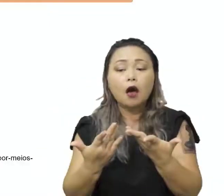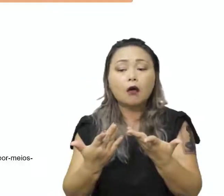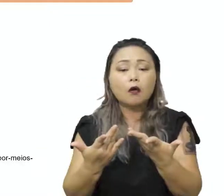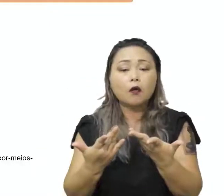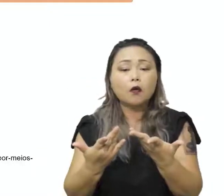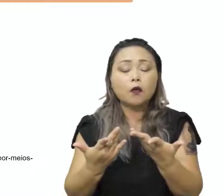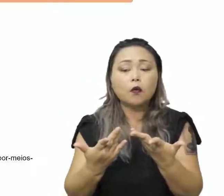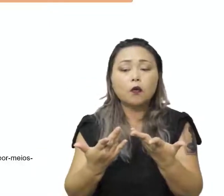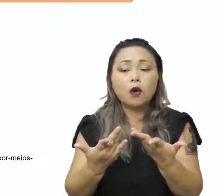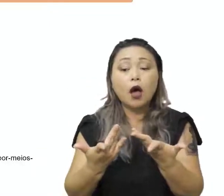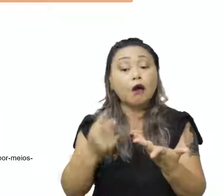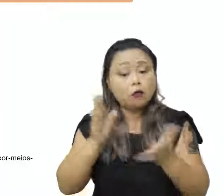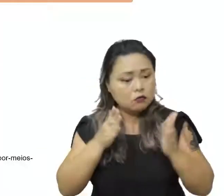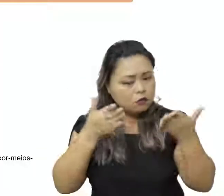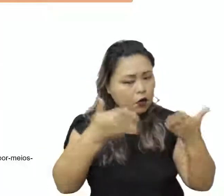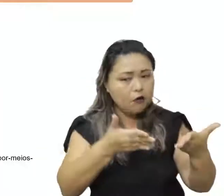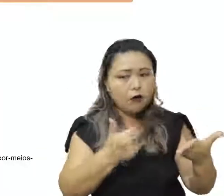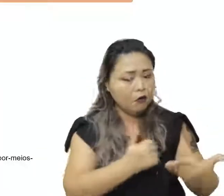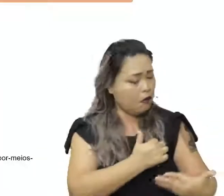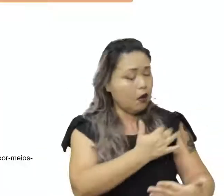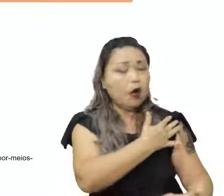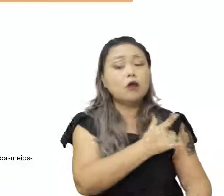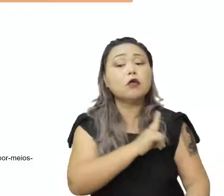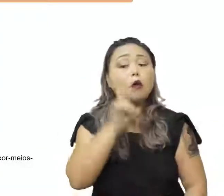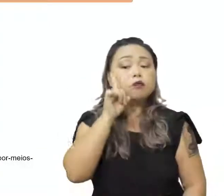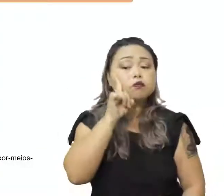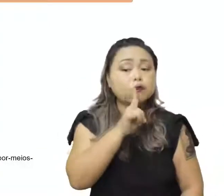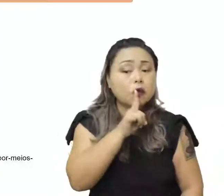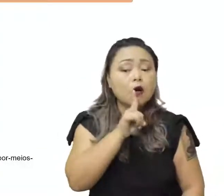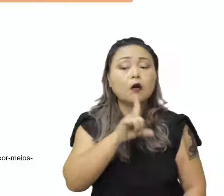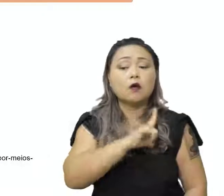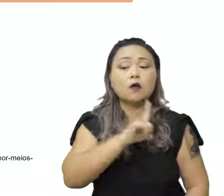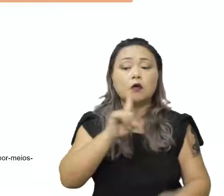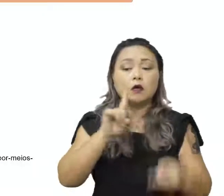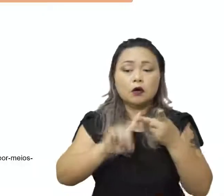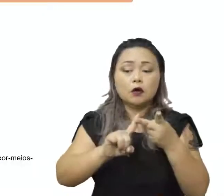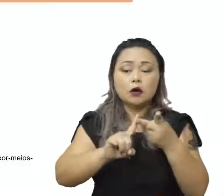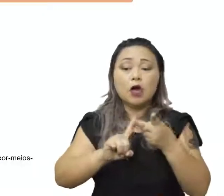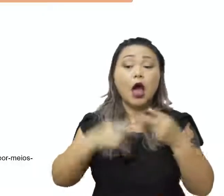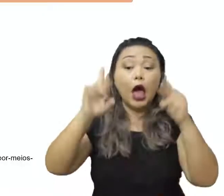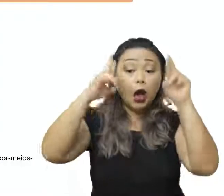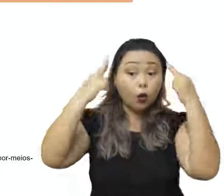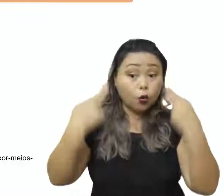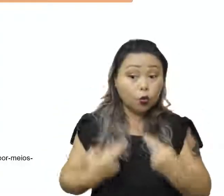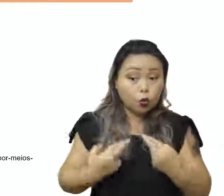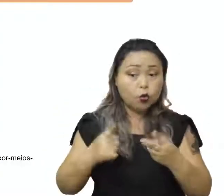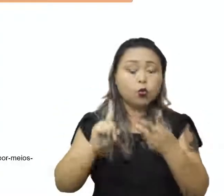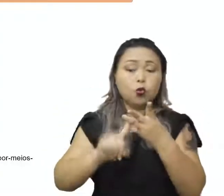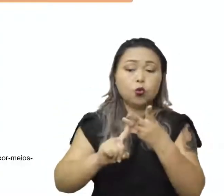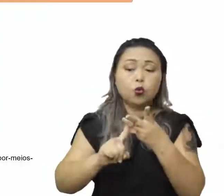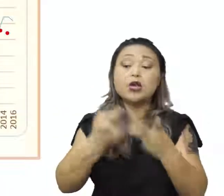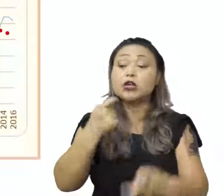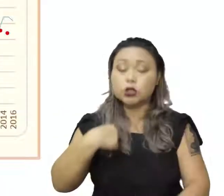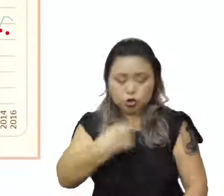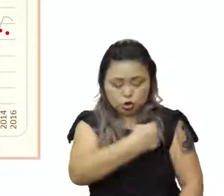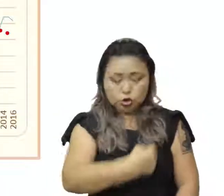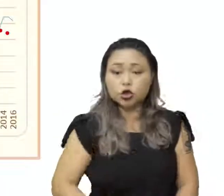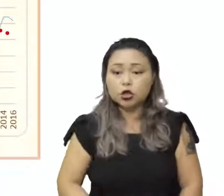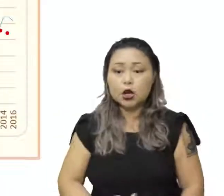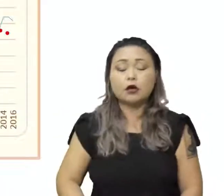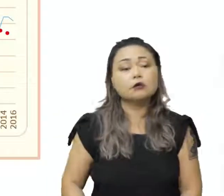vista militar, nós temos Estados Unidos, a Rússia e China,